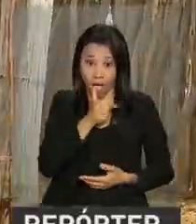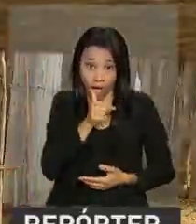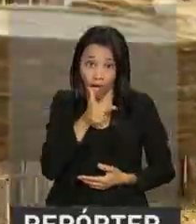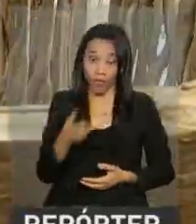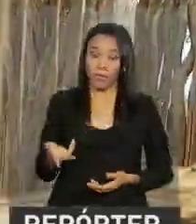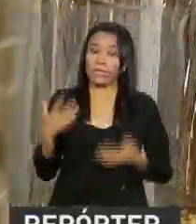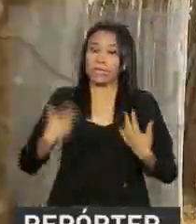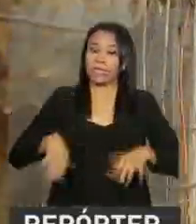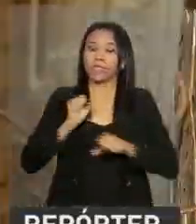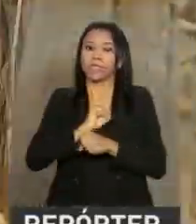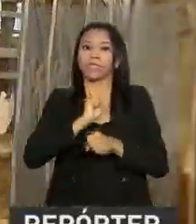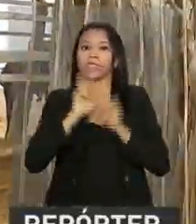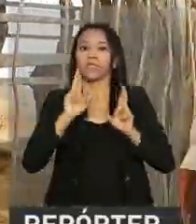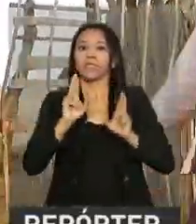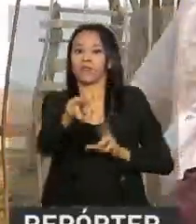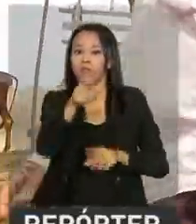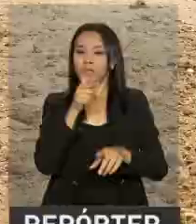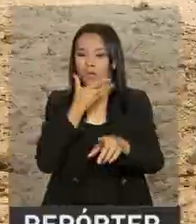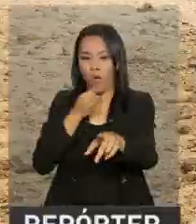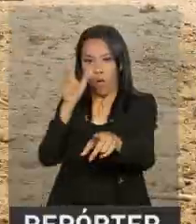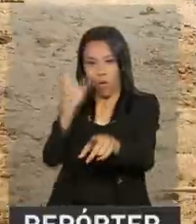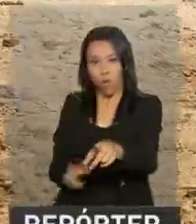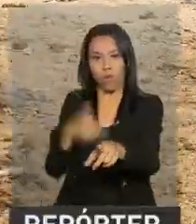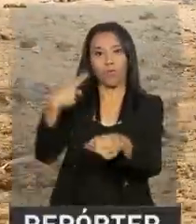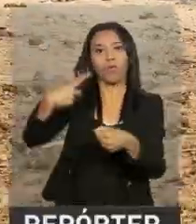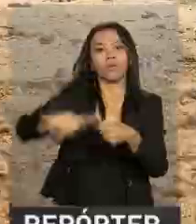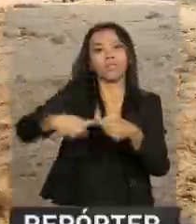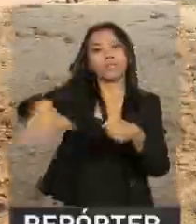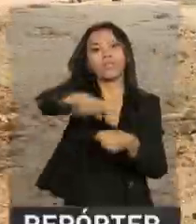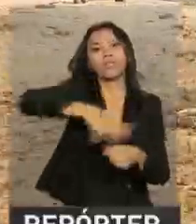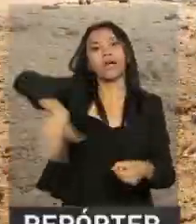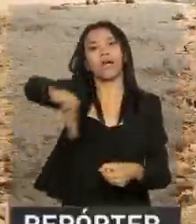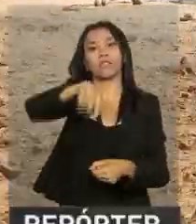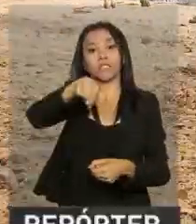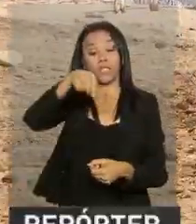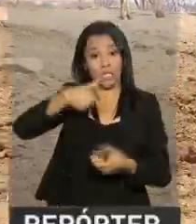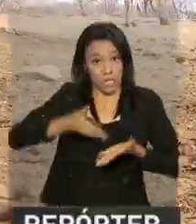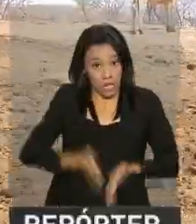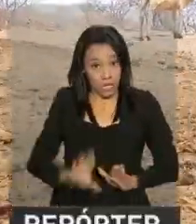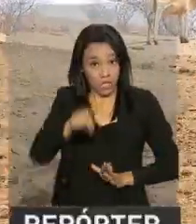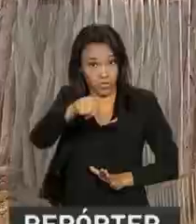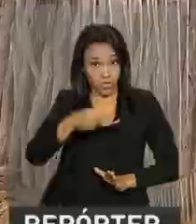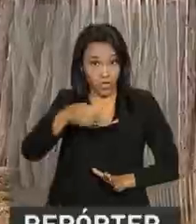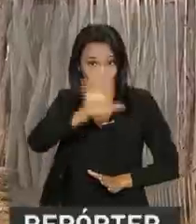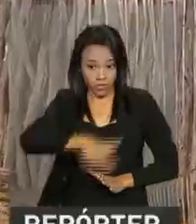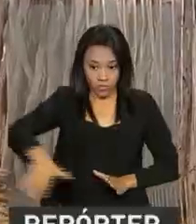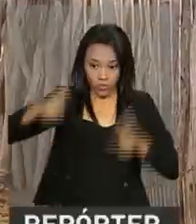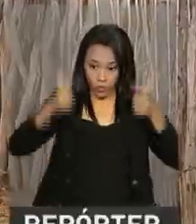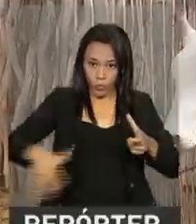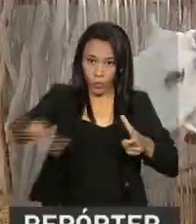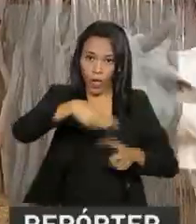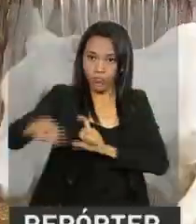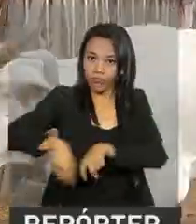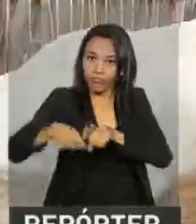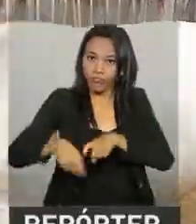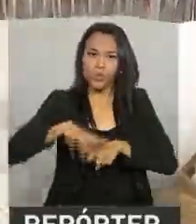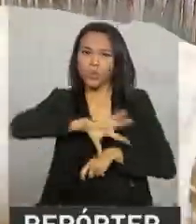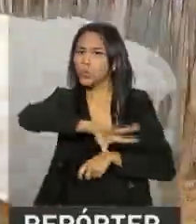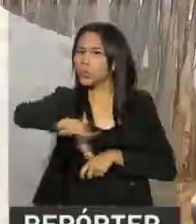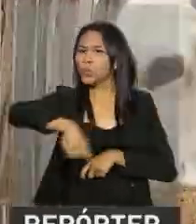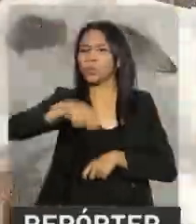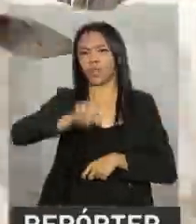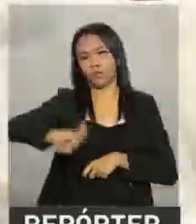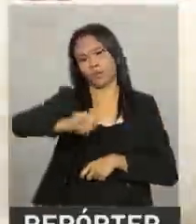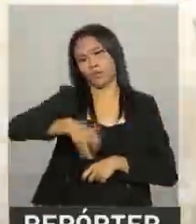pelo agricultor familiar Manuel, morador de Floresta. Nascido e criado na zona rural do município, ele tira tudo da